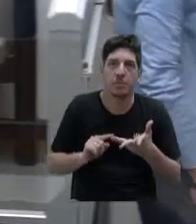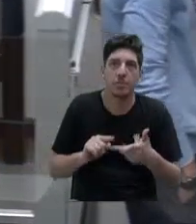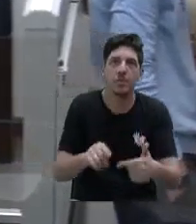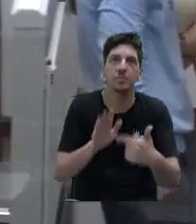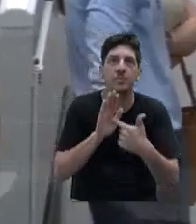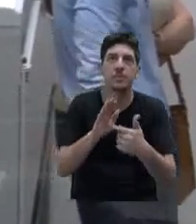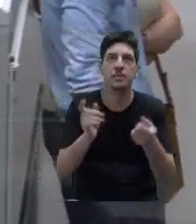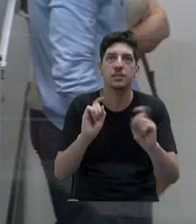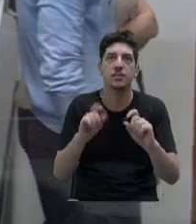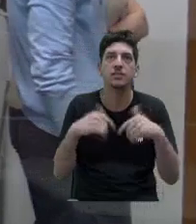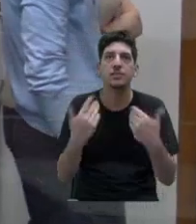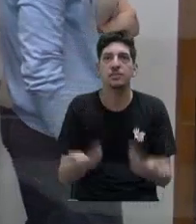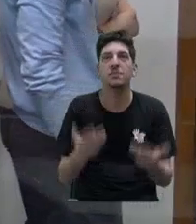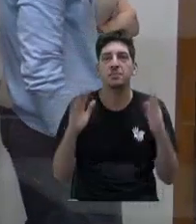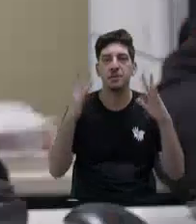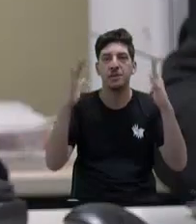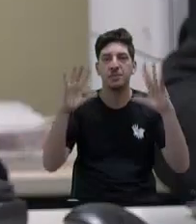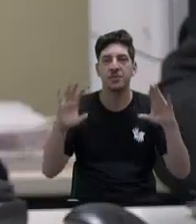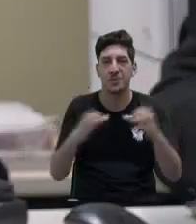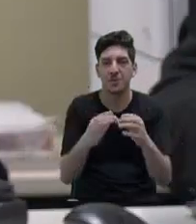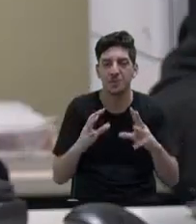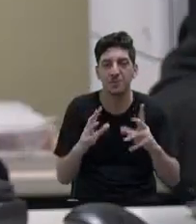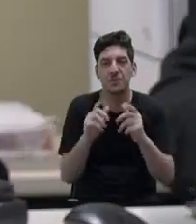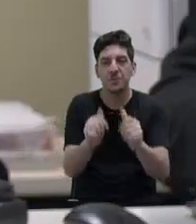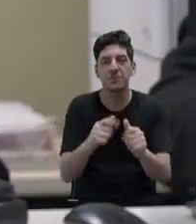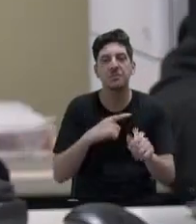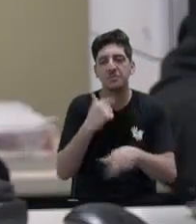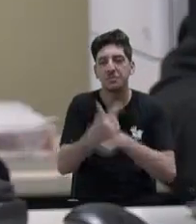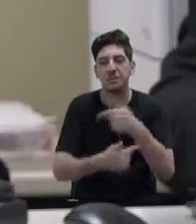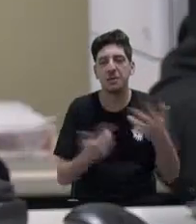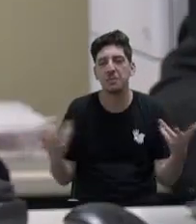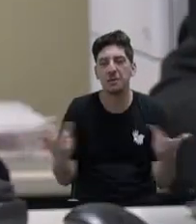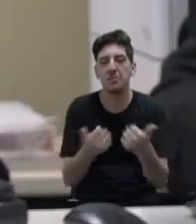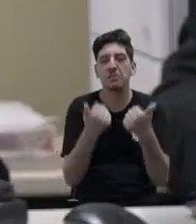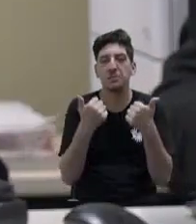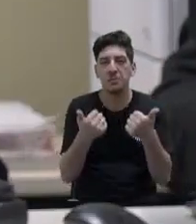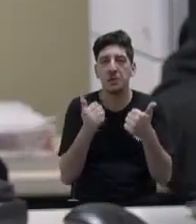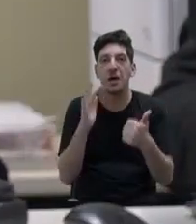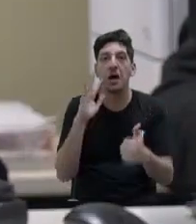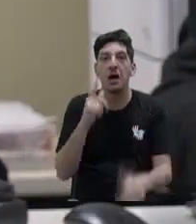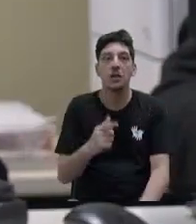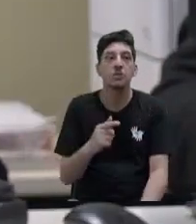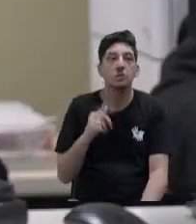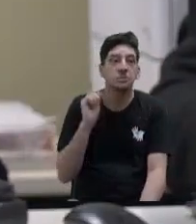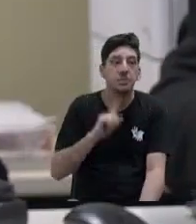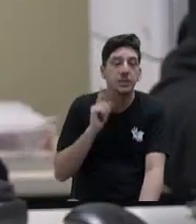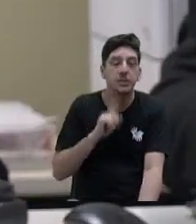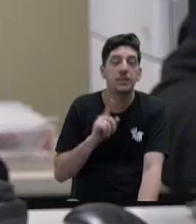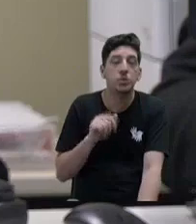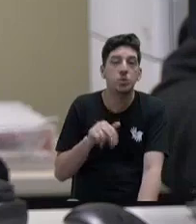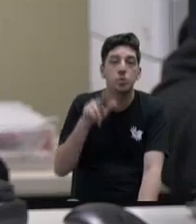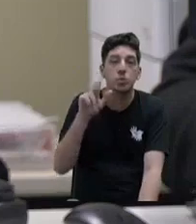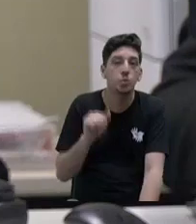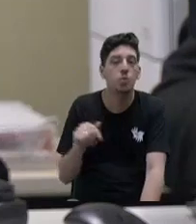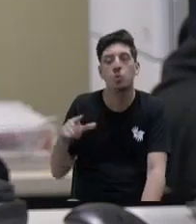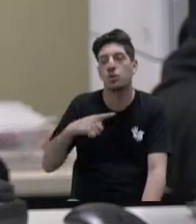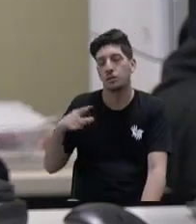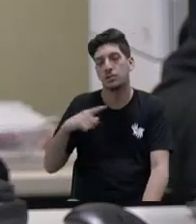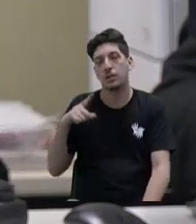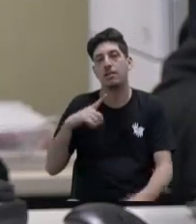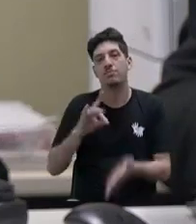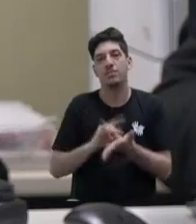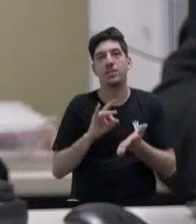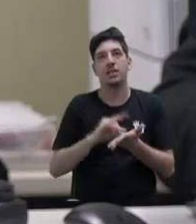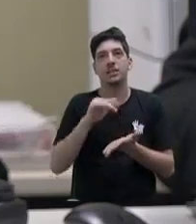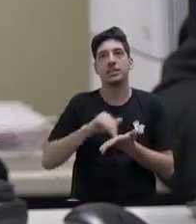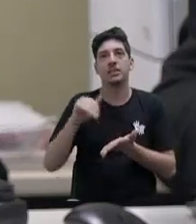Então, eu quero parabenizar somente toda a equipe que faz um excelente trabalho, que eu acho que nunca Minas Gerais teve, na realidade, uma